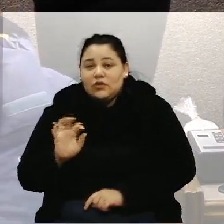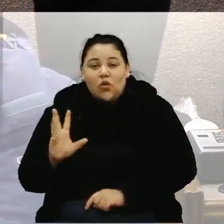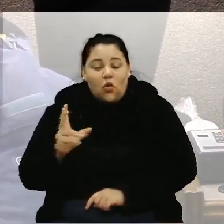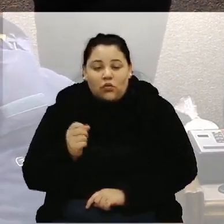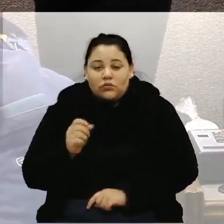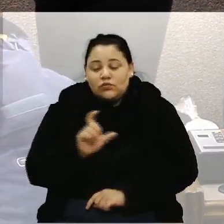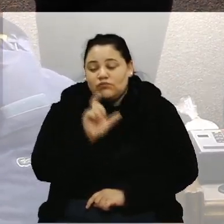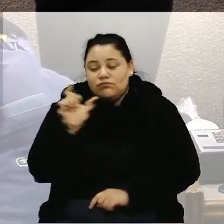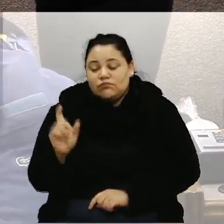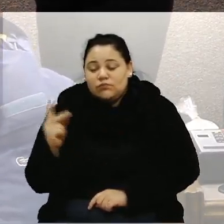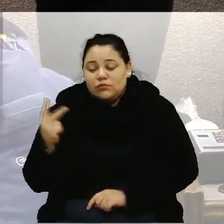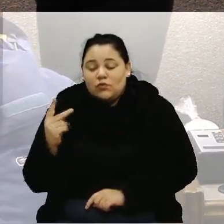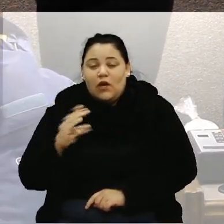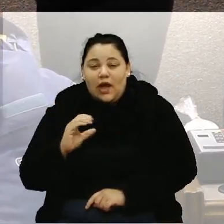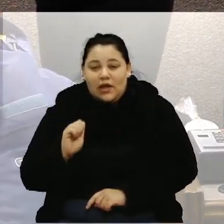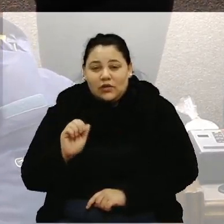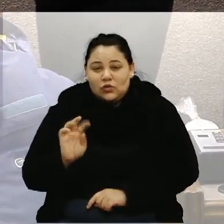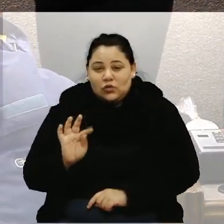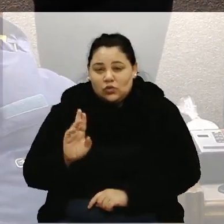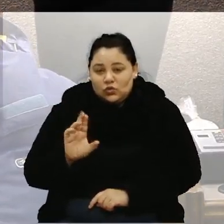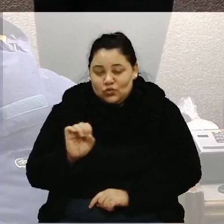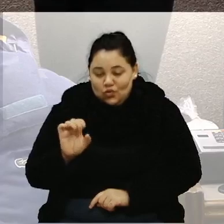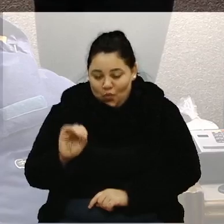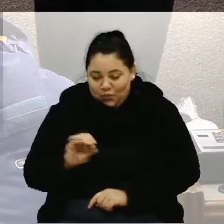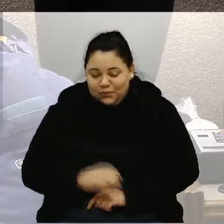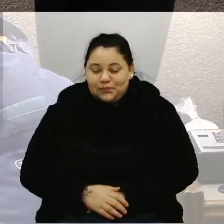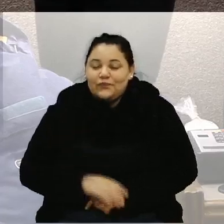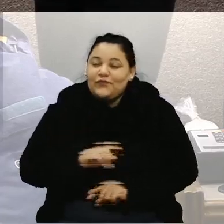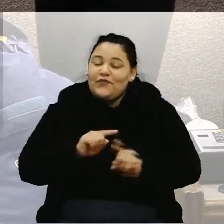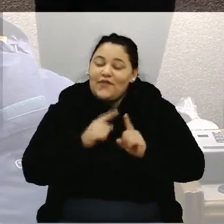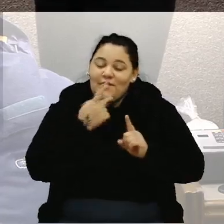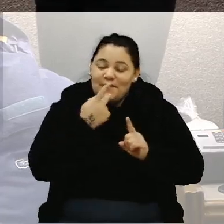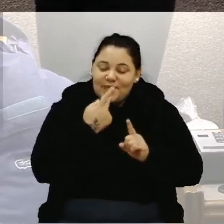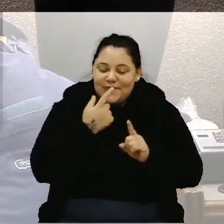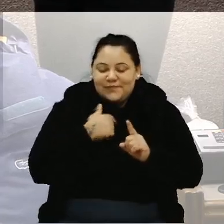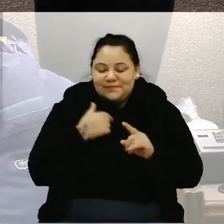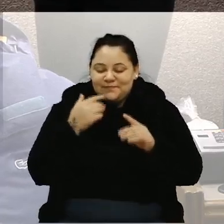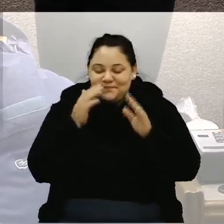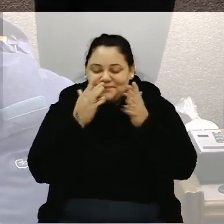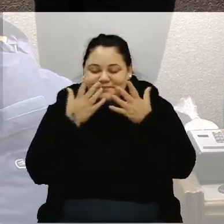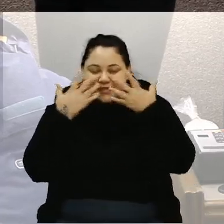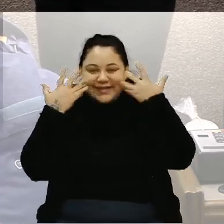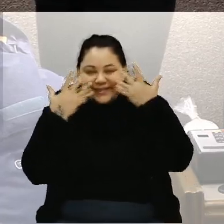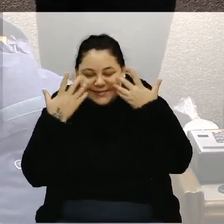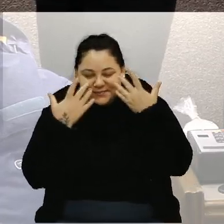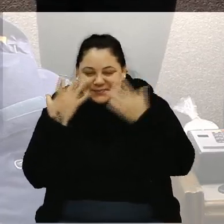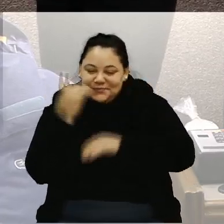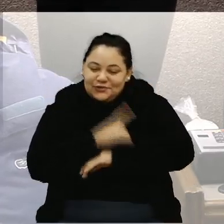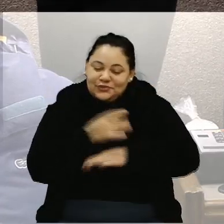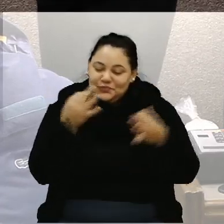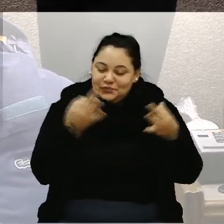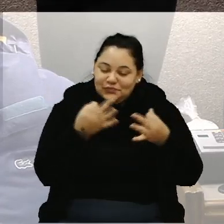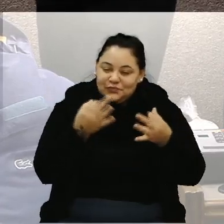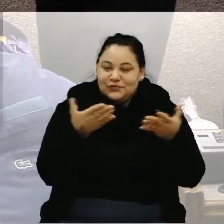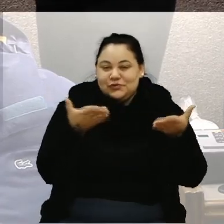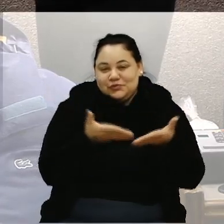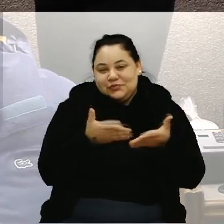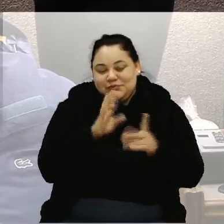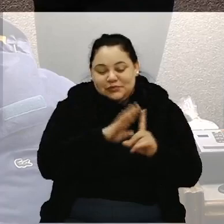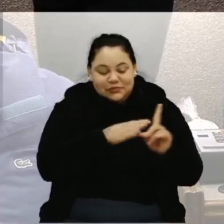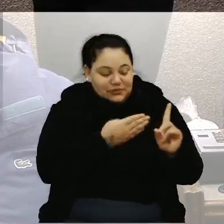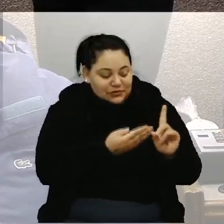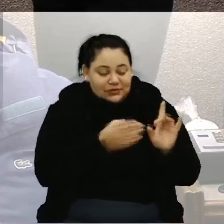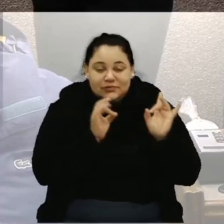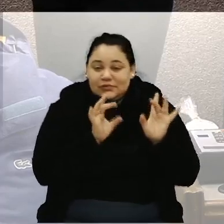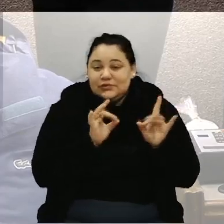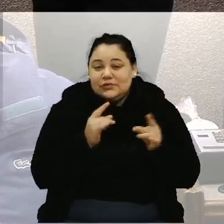é uma alegria no dia de hoje fazer essa justa homenagem, especialmente porque quando